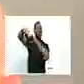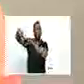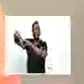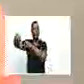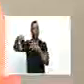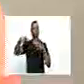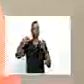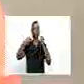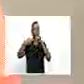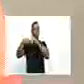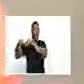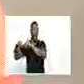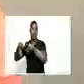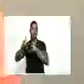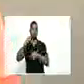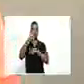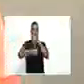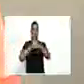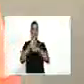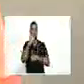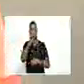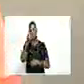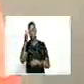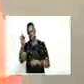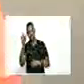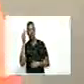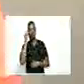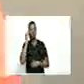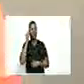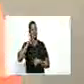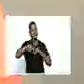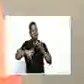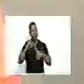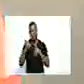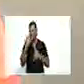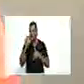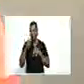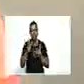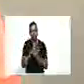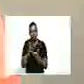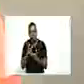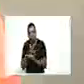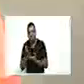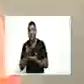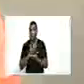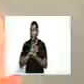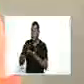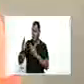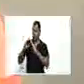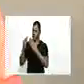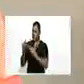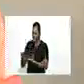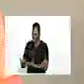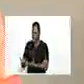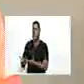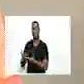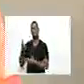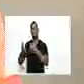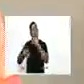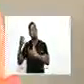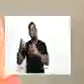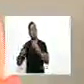2018 a gente conseguir fazer a reciclagem Viçosa tudo você tem que fazer um trabalho na na nas escolas e fazer um trabalho de